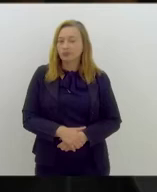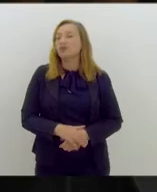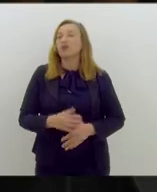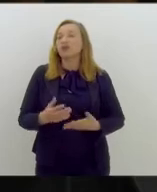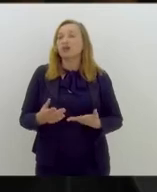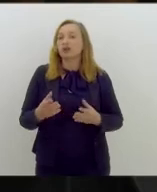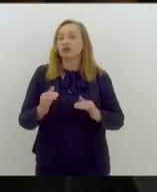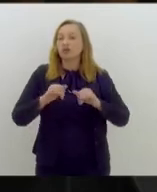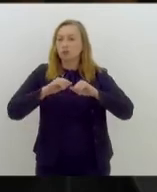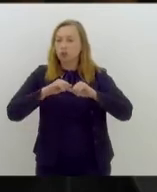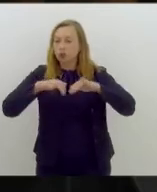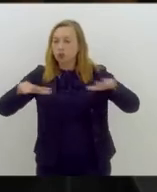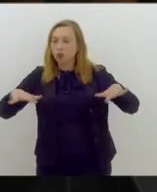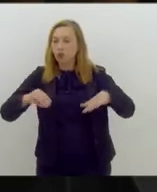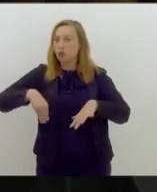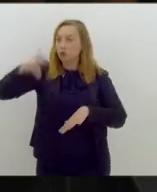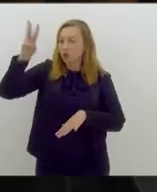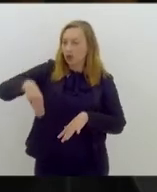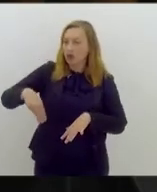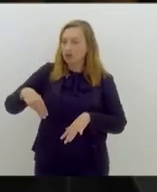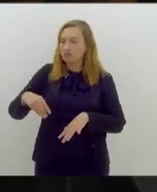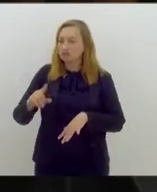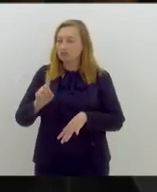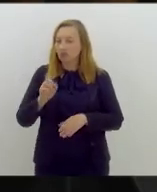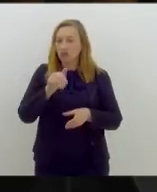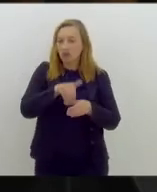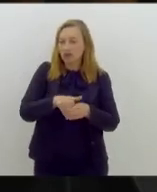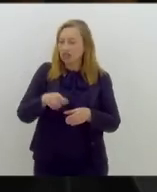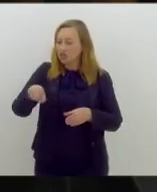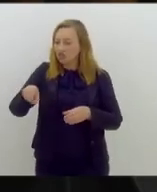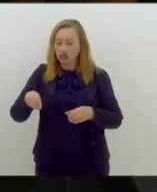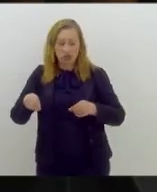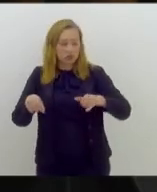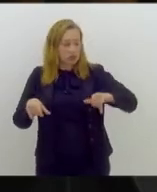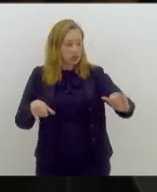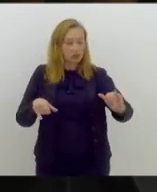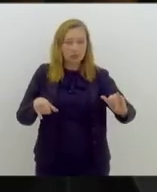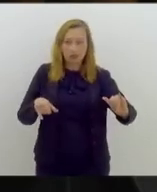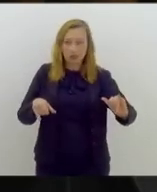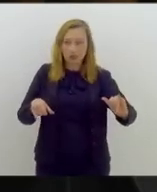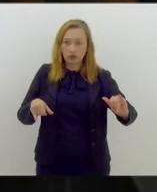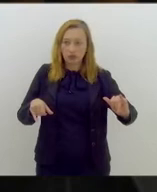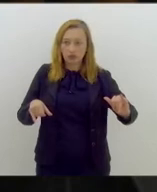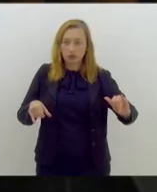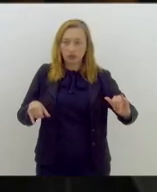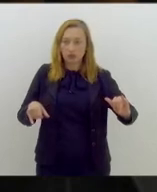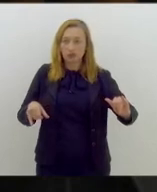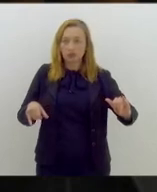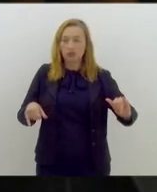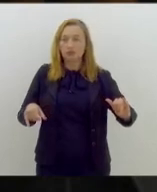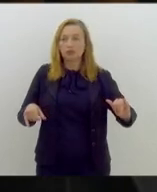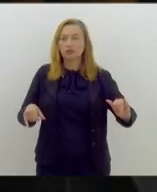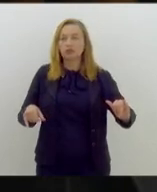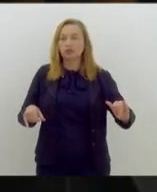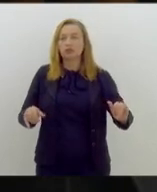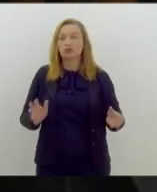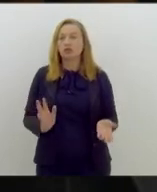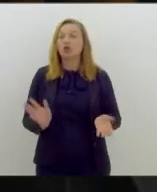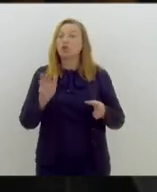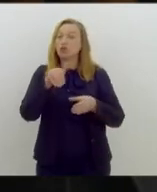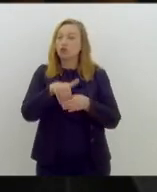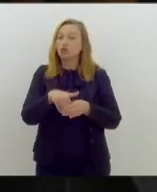em X e Y deveria praticar o voto útil para eleição